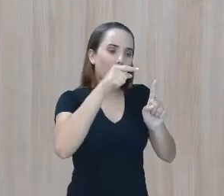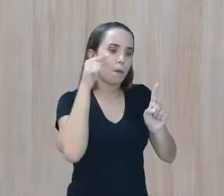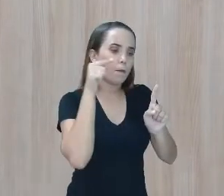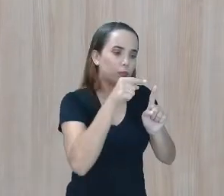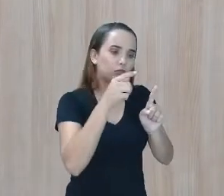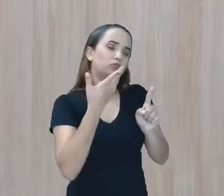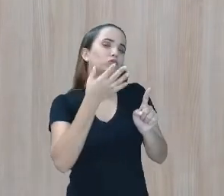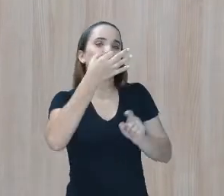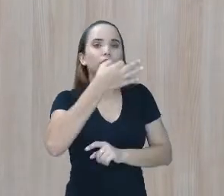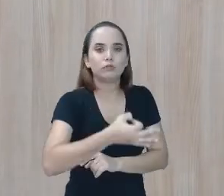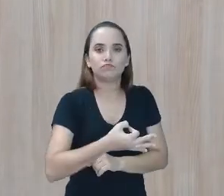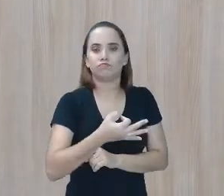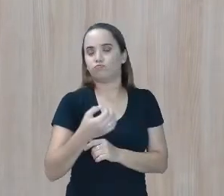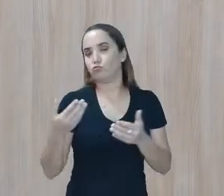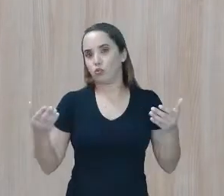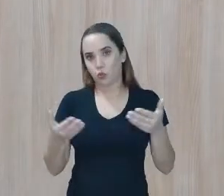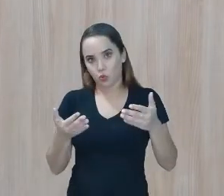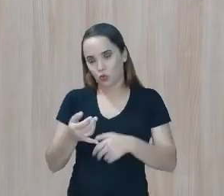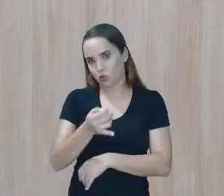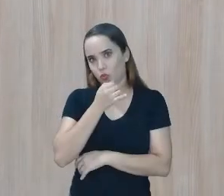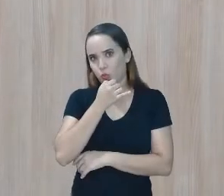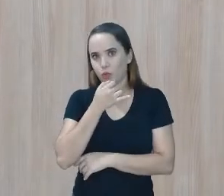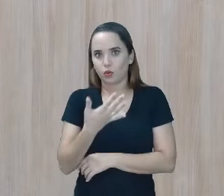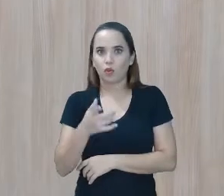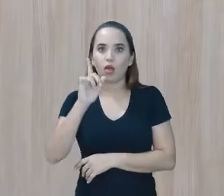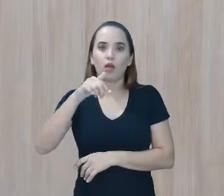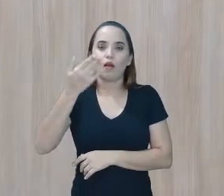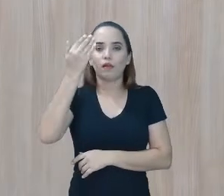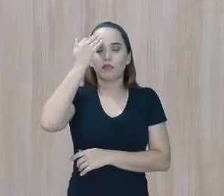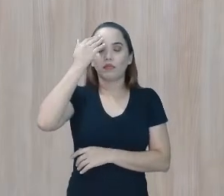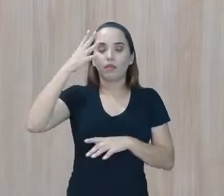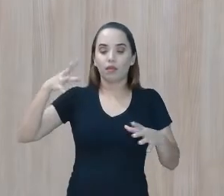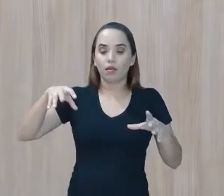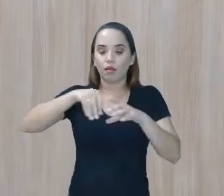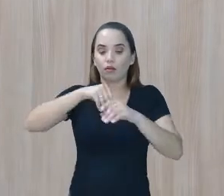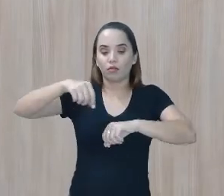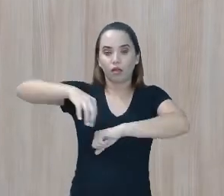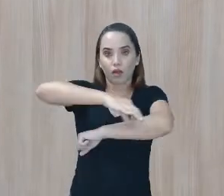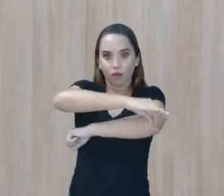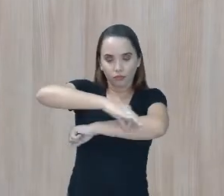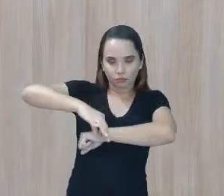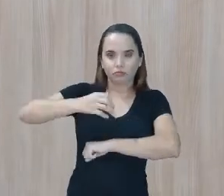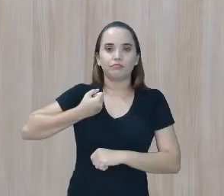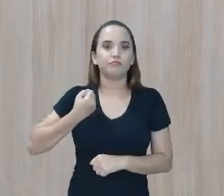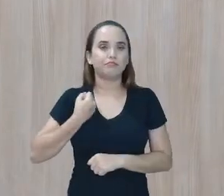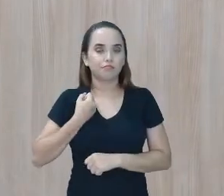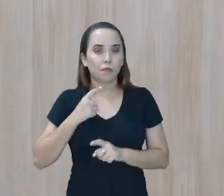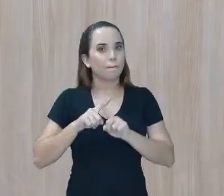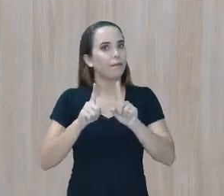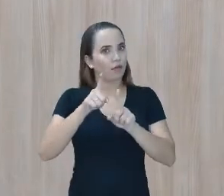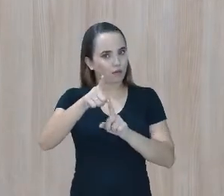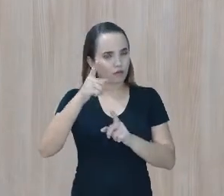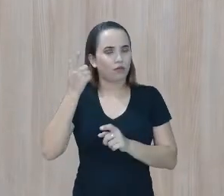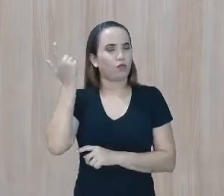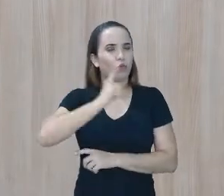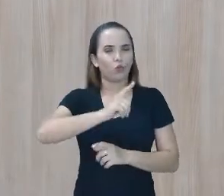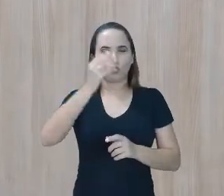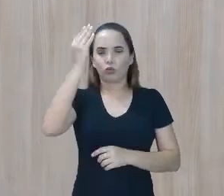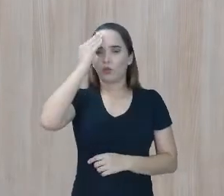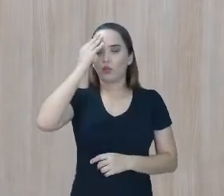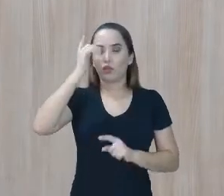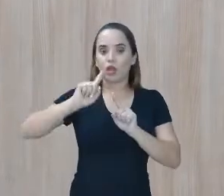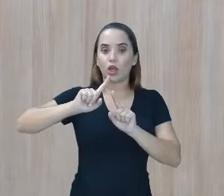de hoje, o objetivo é identificar na reta numérica. Mas você vai ver que em algumas outras situações, a gente